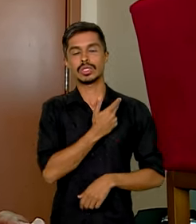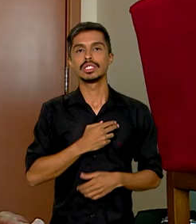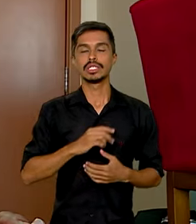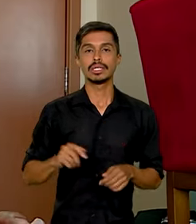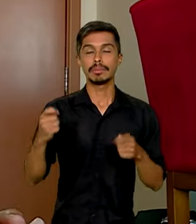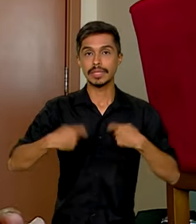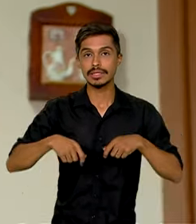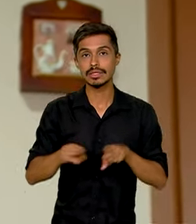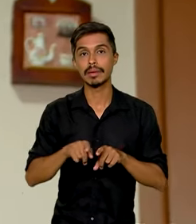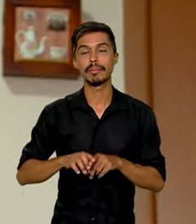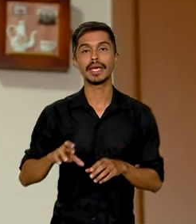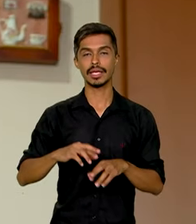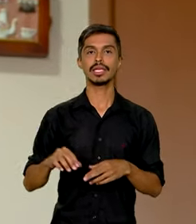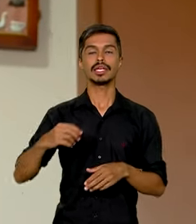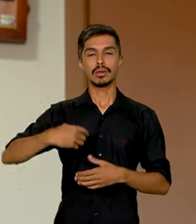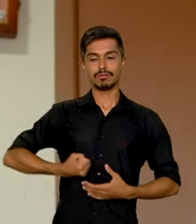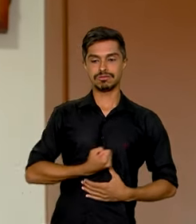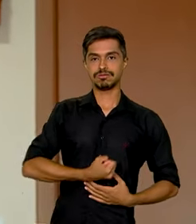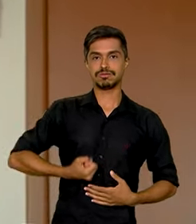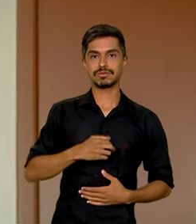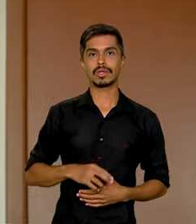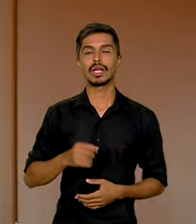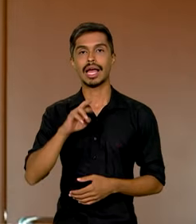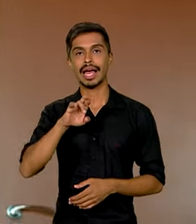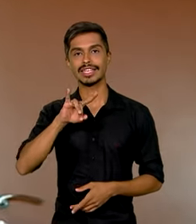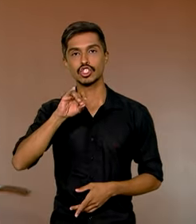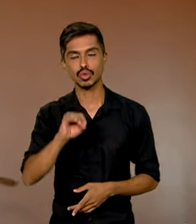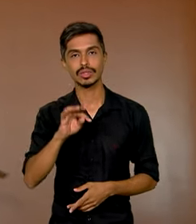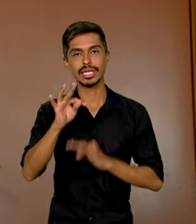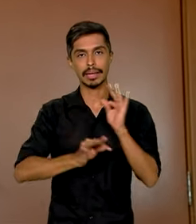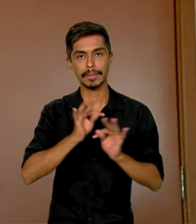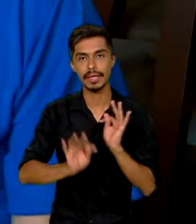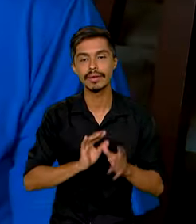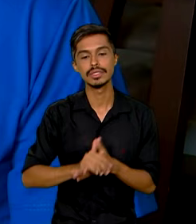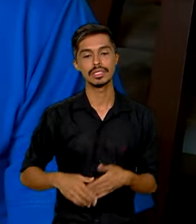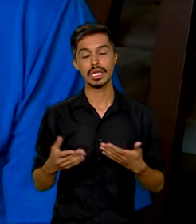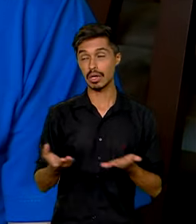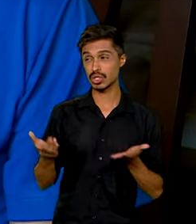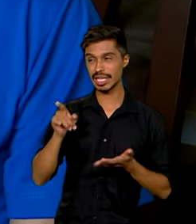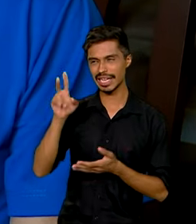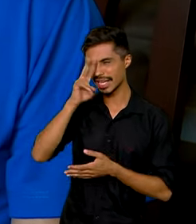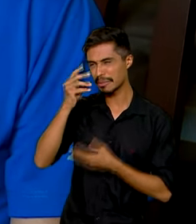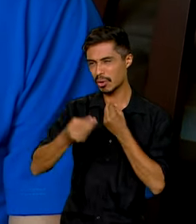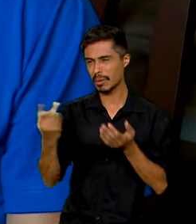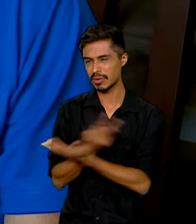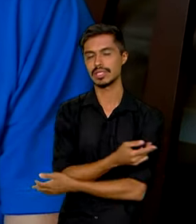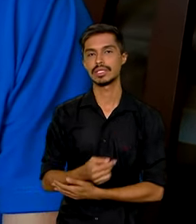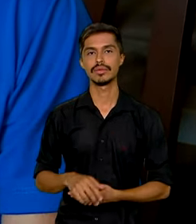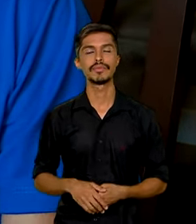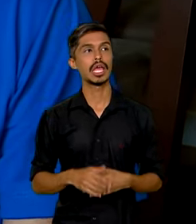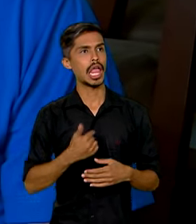de radioterapia. Hoje, curado, ele lembra como foi superar o diagnóstico. Eu sou uma pessoa que não